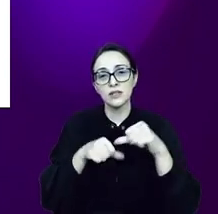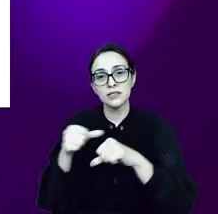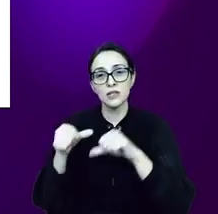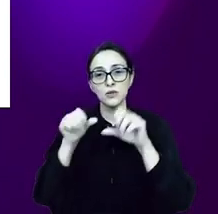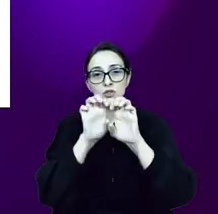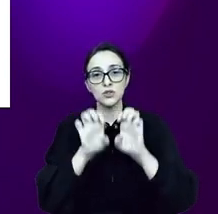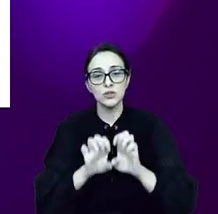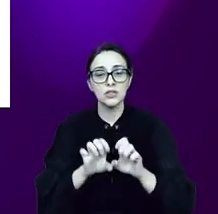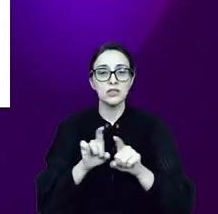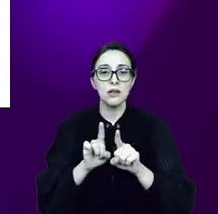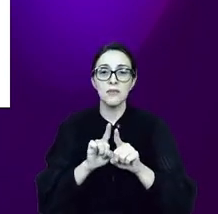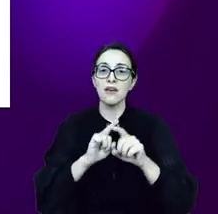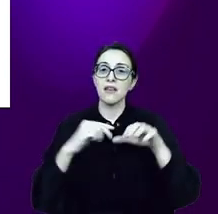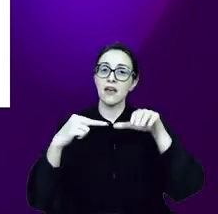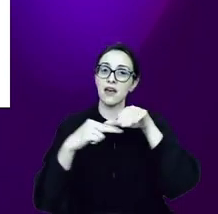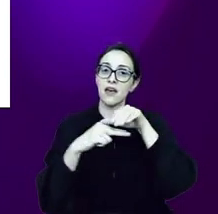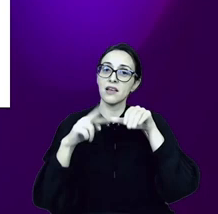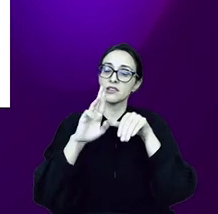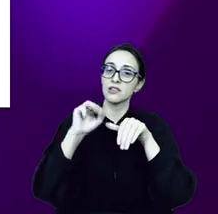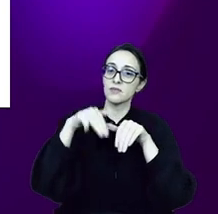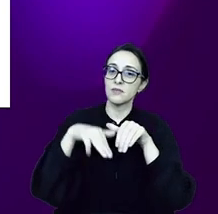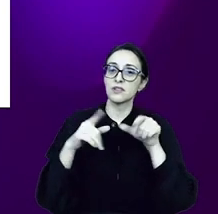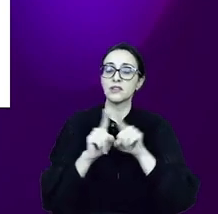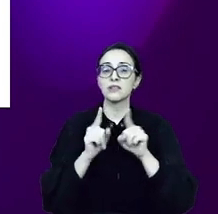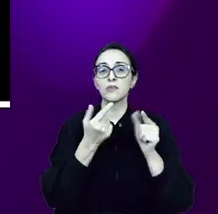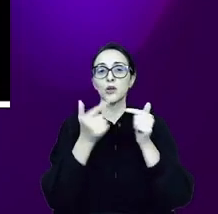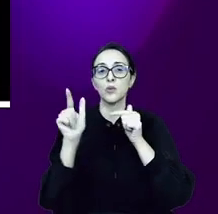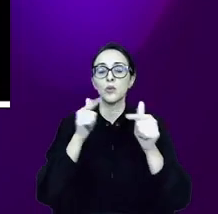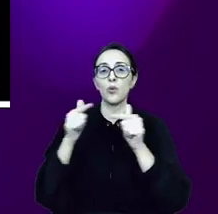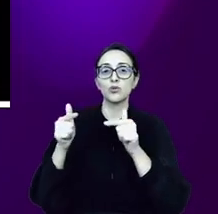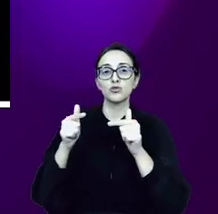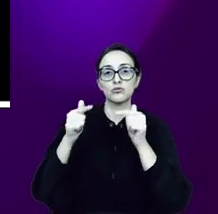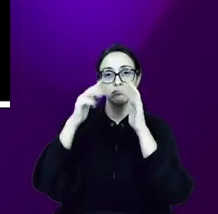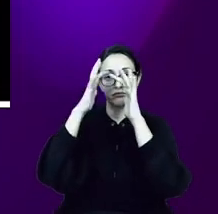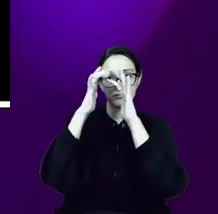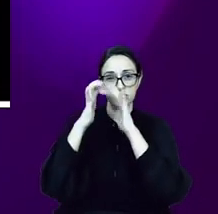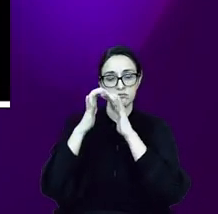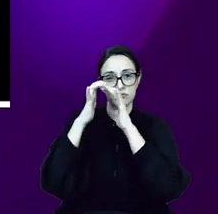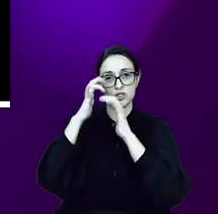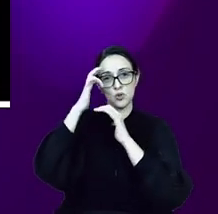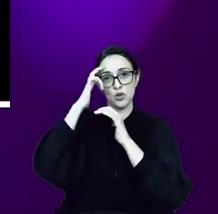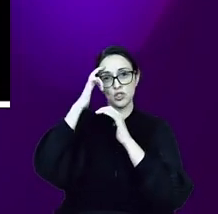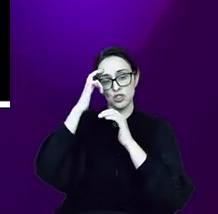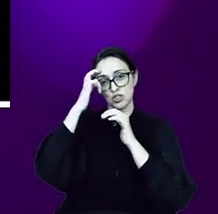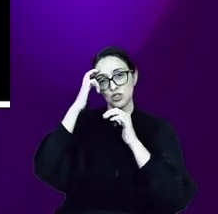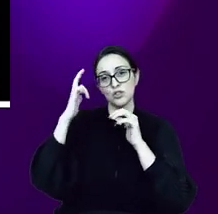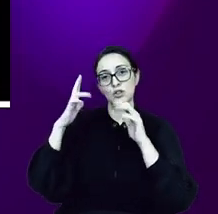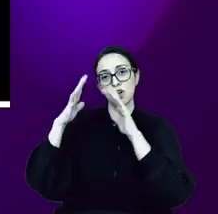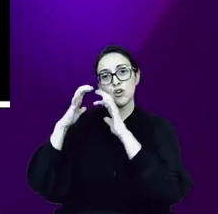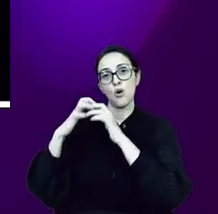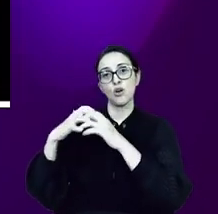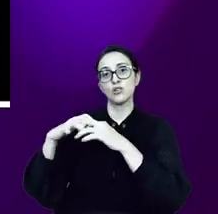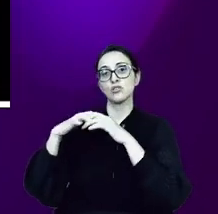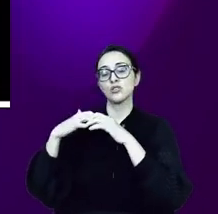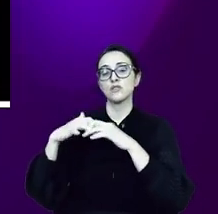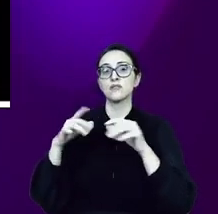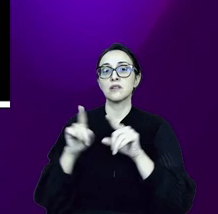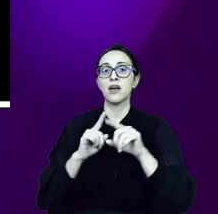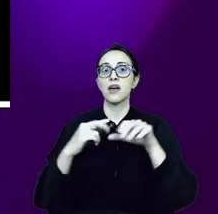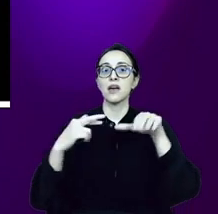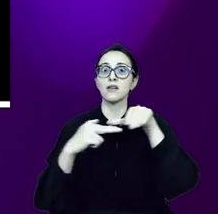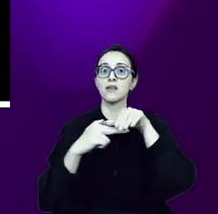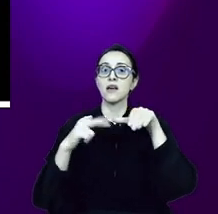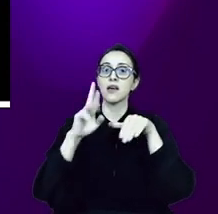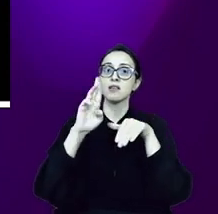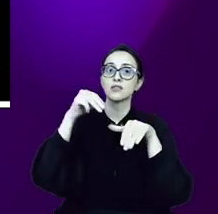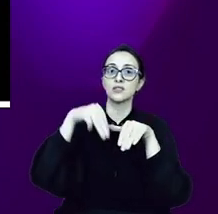estruturais na ressonância magnética e os diferentes domínios cognitivos, né? Onde a gente consegue, utilizando a ressonância, principalmente